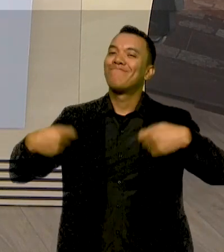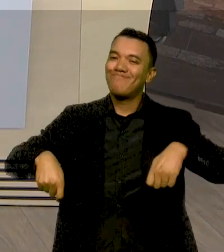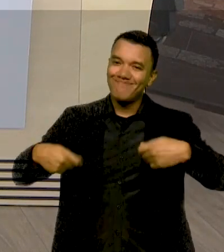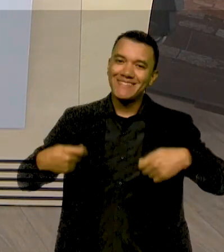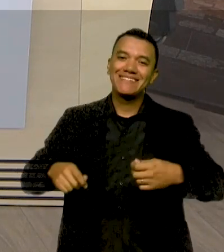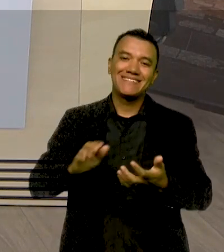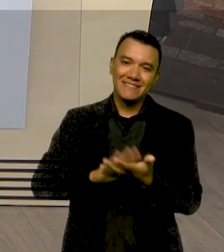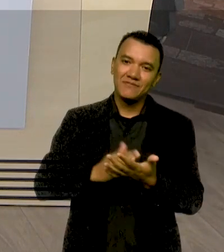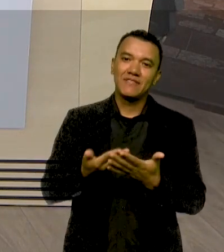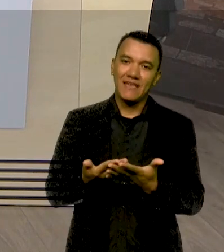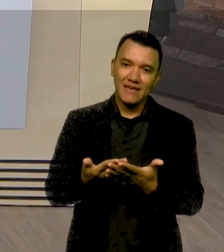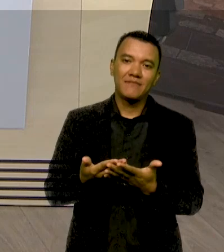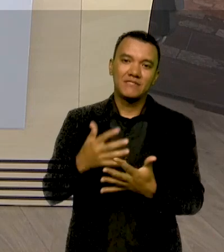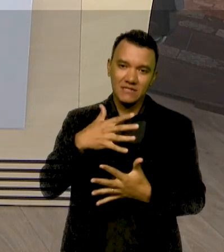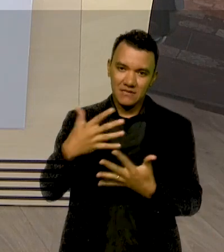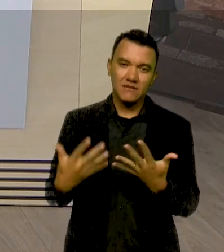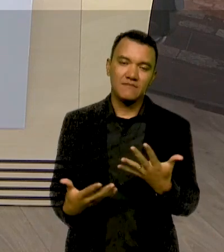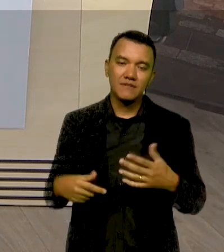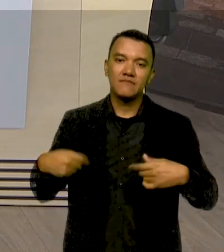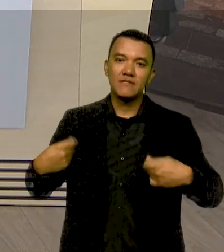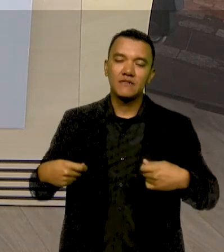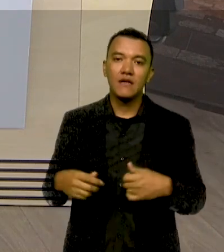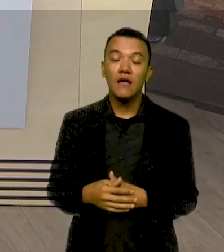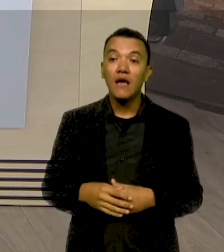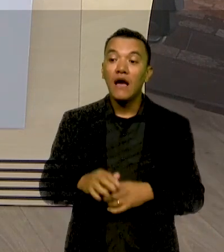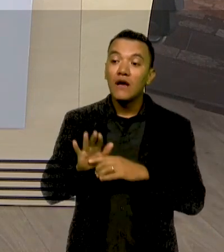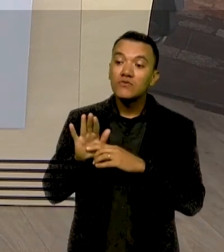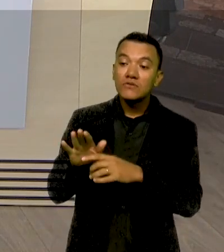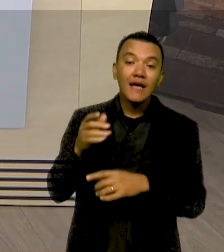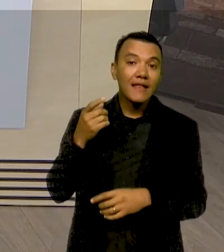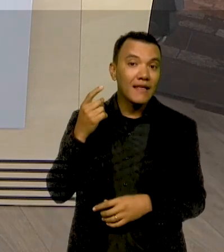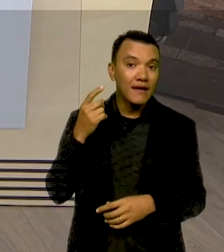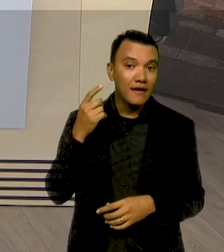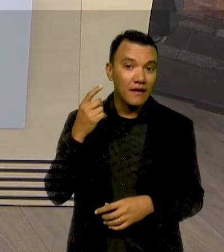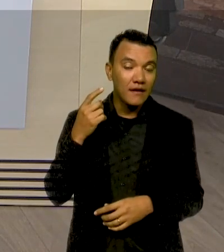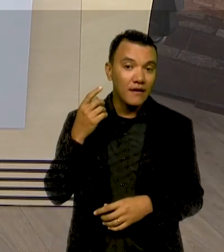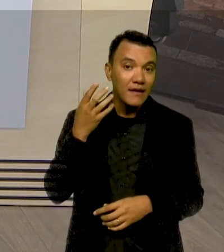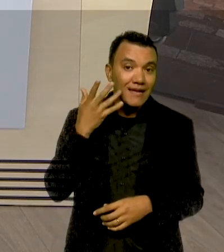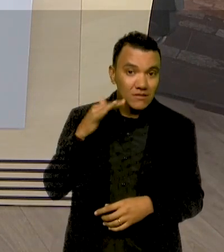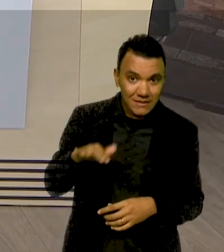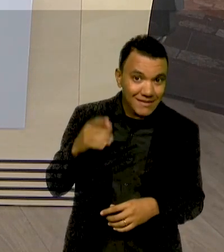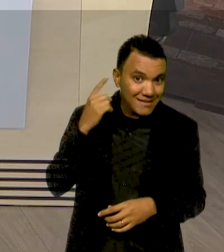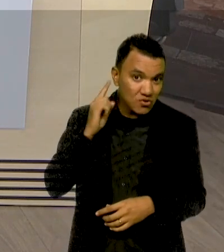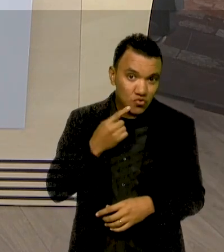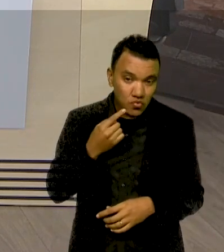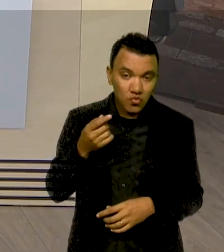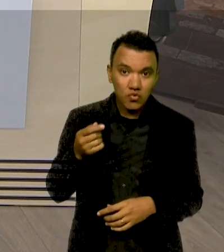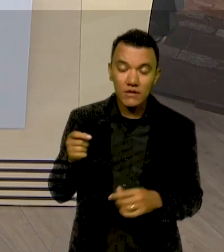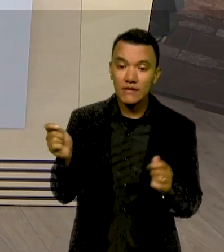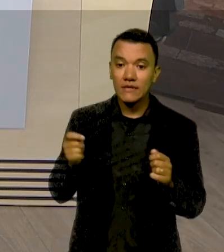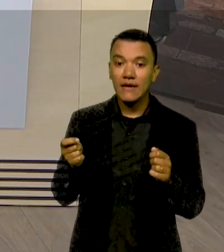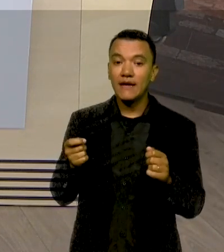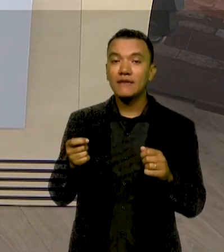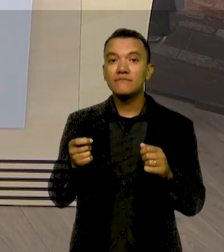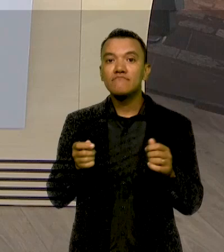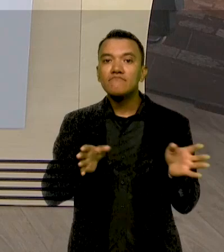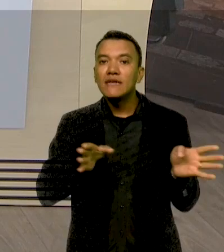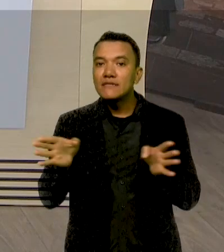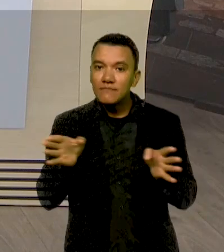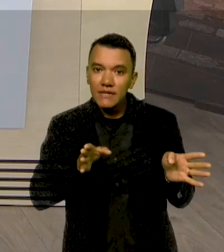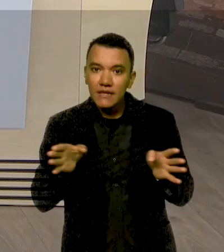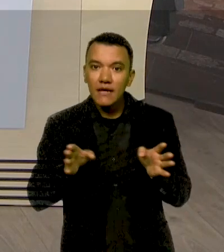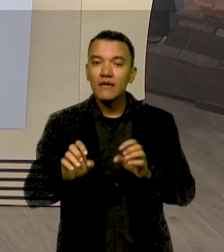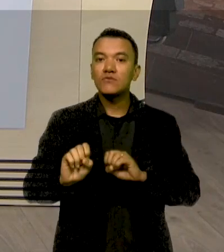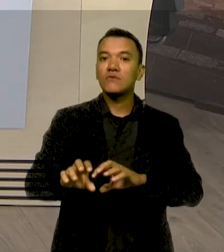intérprete de Libras para que aquela criança surda pudesse ter acesso à mesma educação